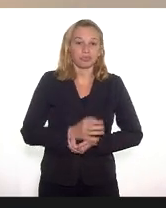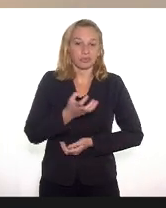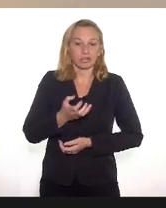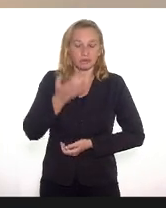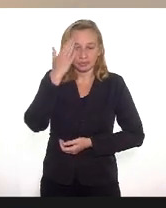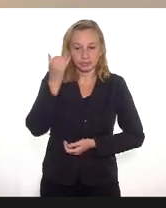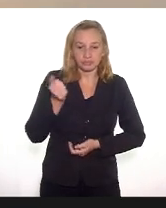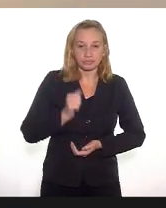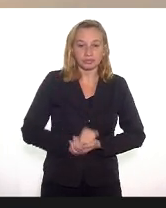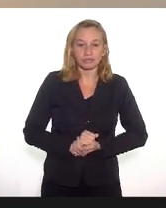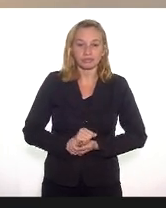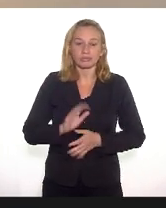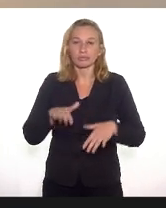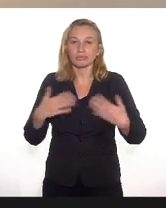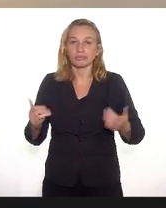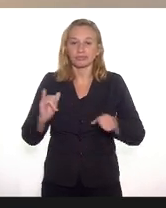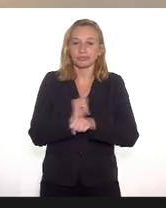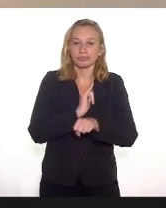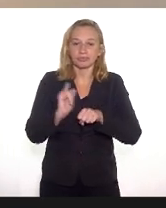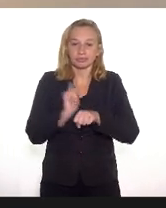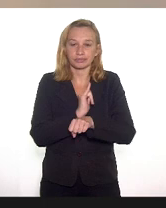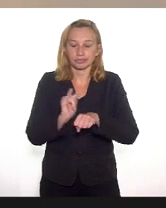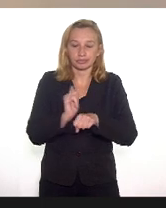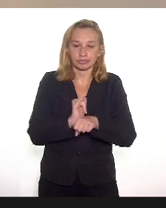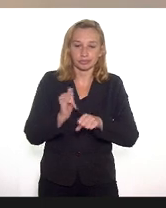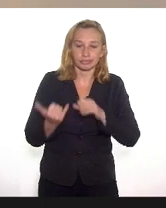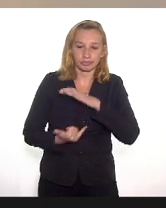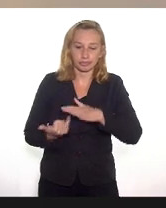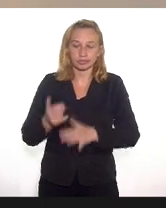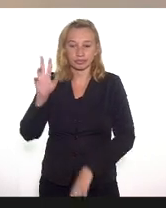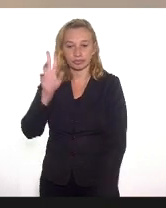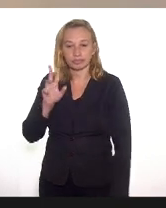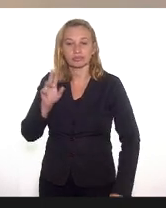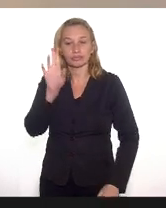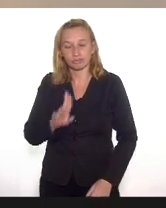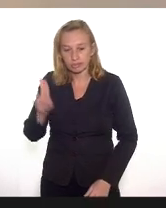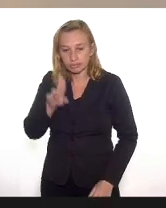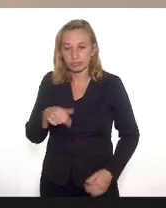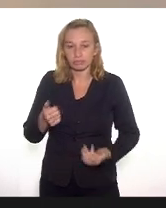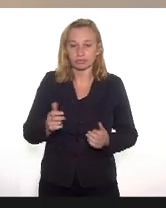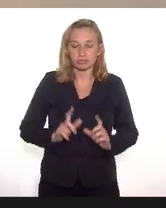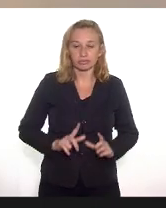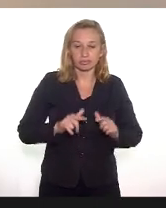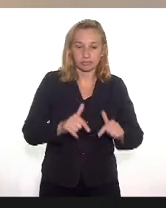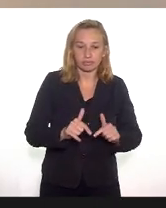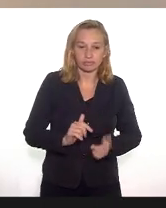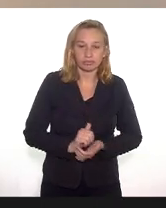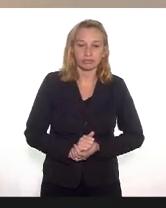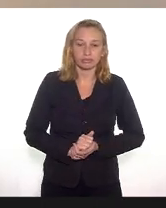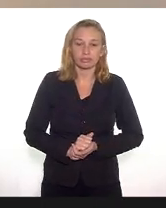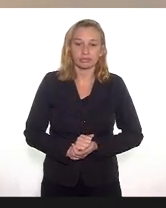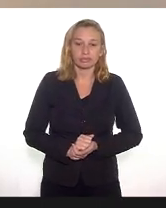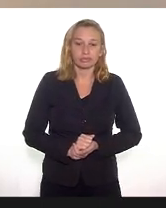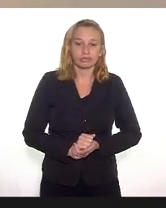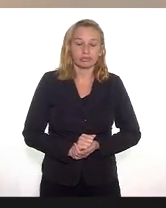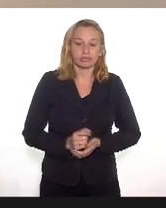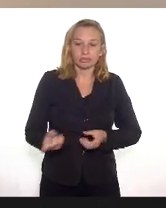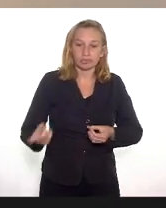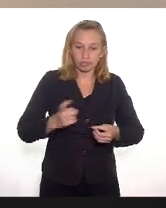saber que estratégias a Fundação vem utilizando para reativar esses vínculos escolares dos